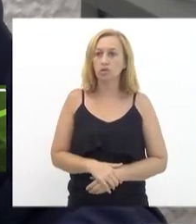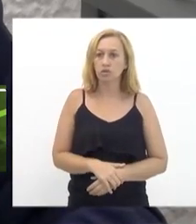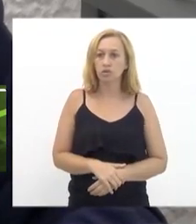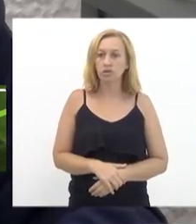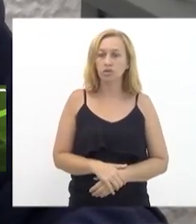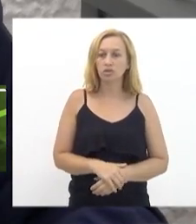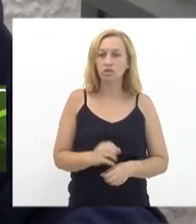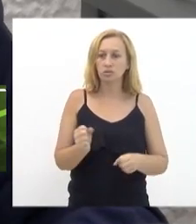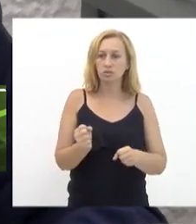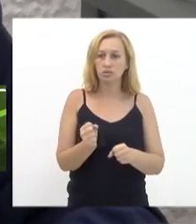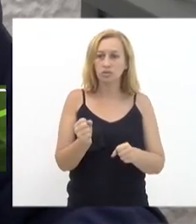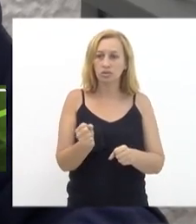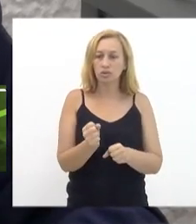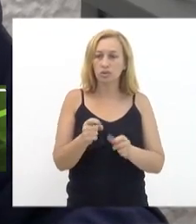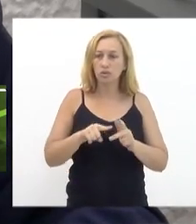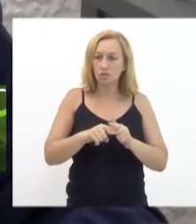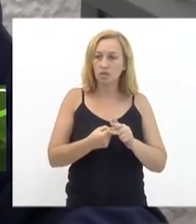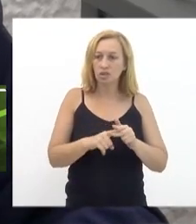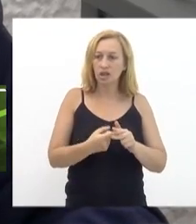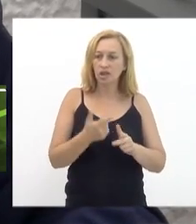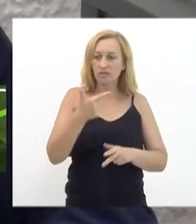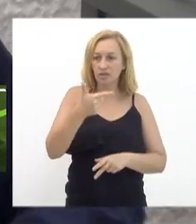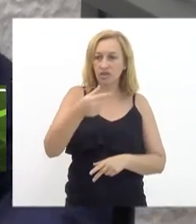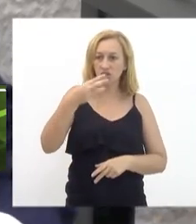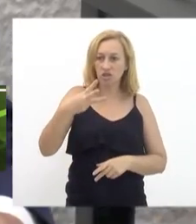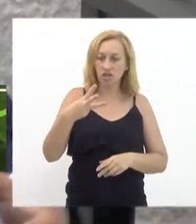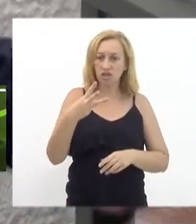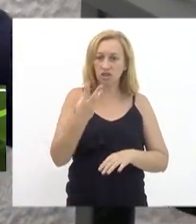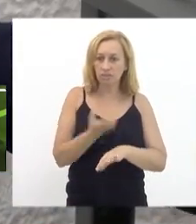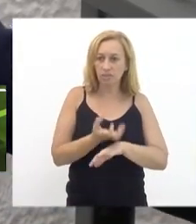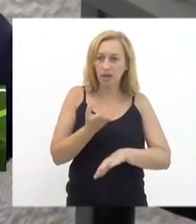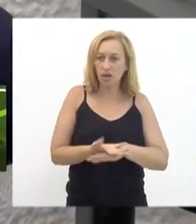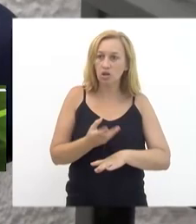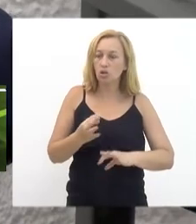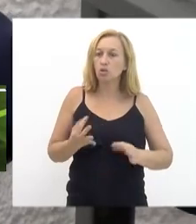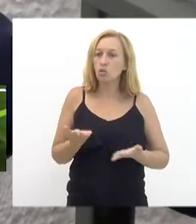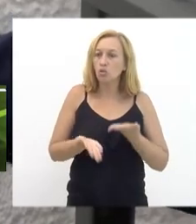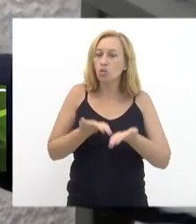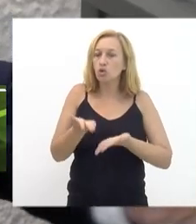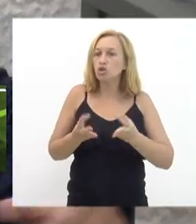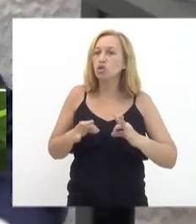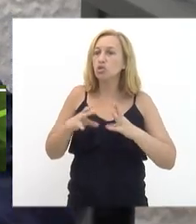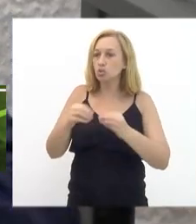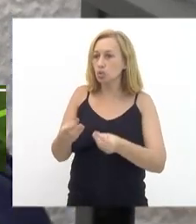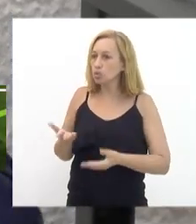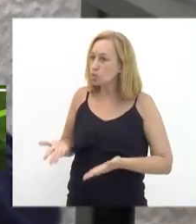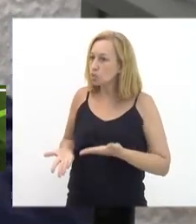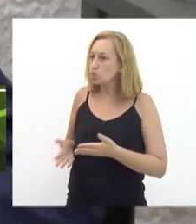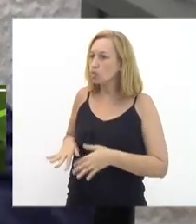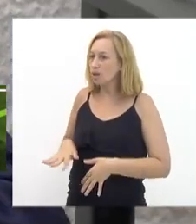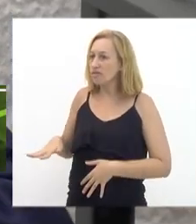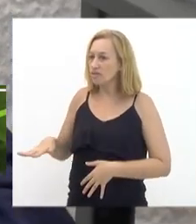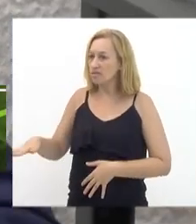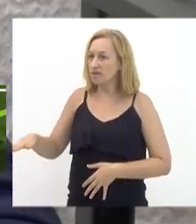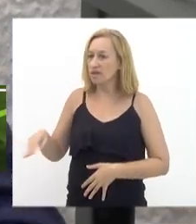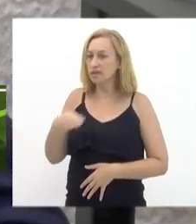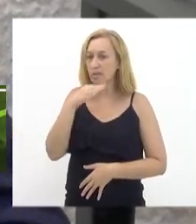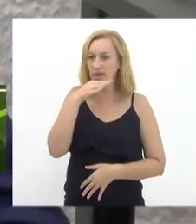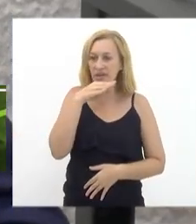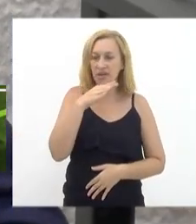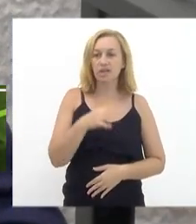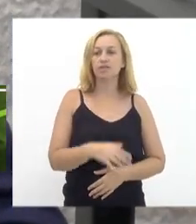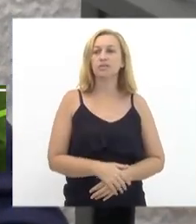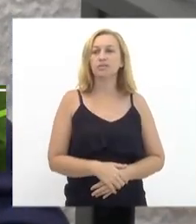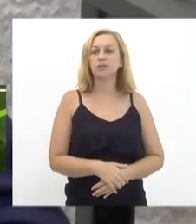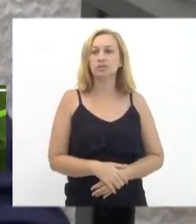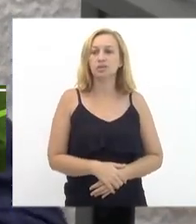vamos reformar 23 preços O Anthony cuida de todo o morro da Mangueira é um negócio assim é o